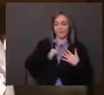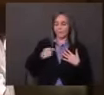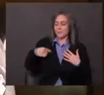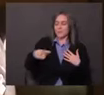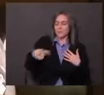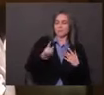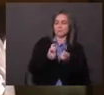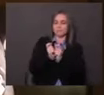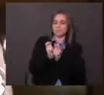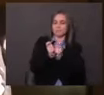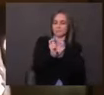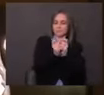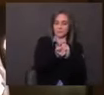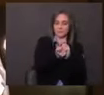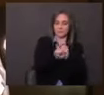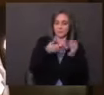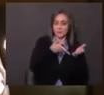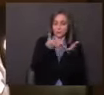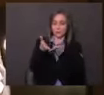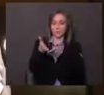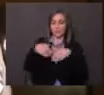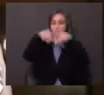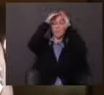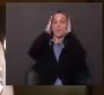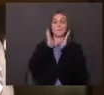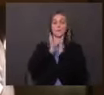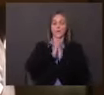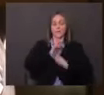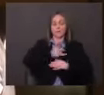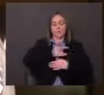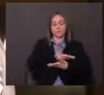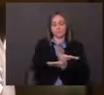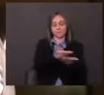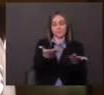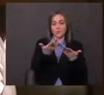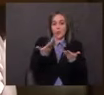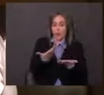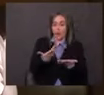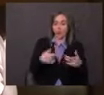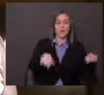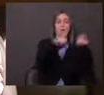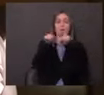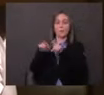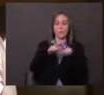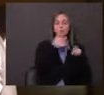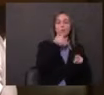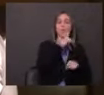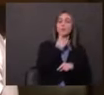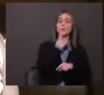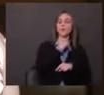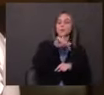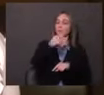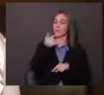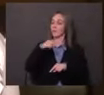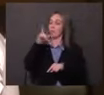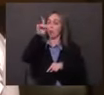Maria, portadora da alegria e do amor, e os irmãos da língua inglesa e alemã, oremos por quem veio a Fátima